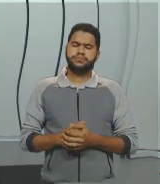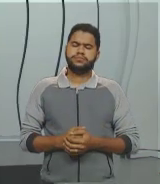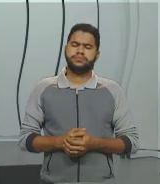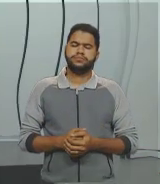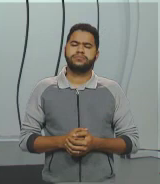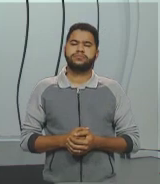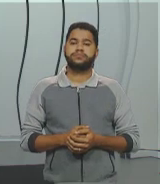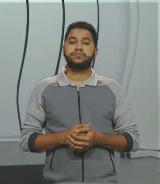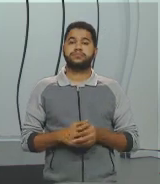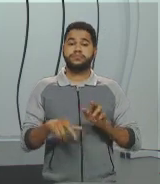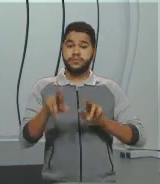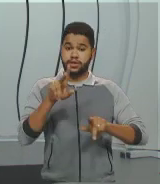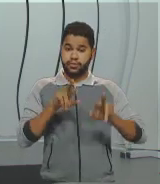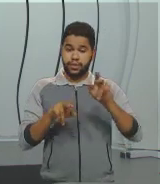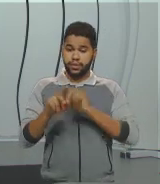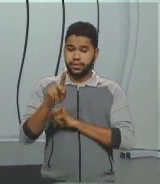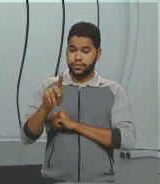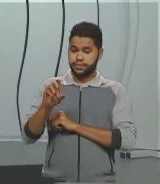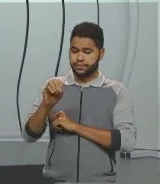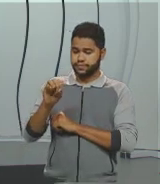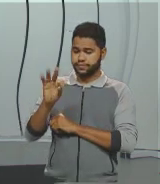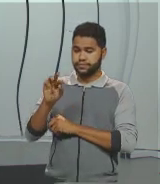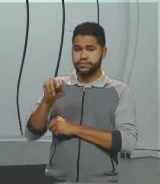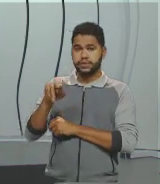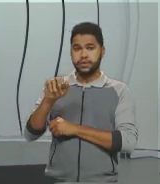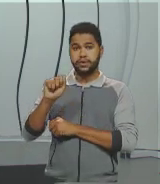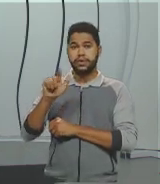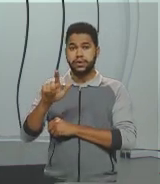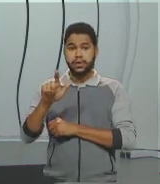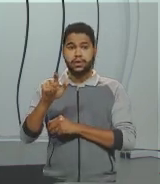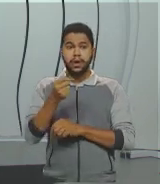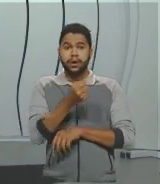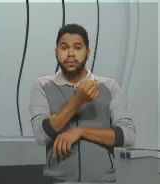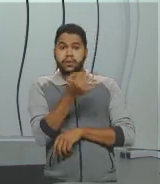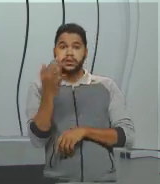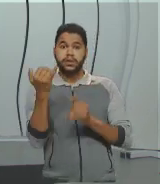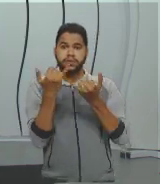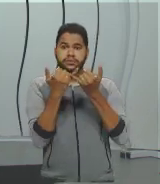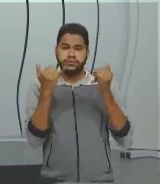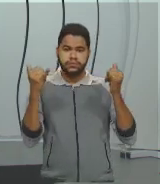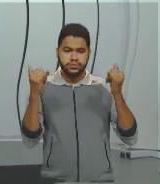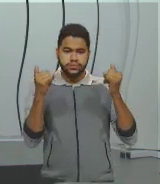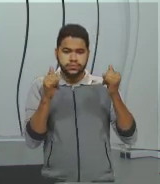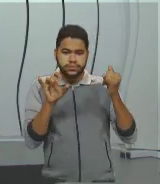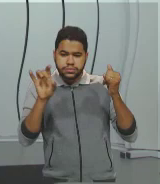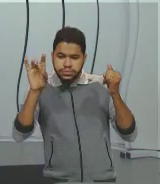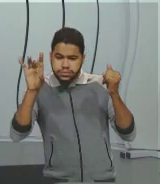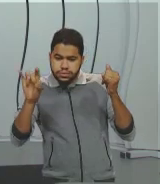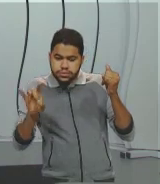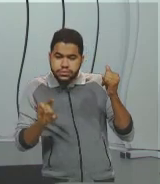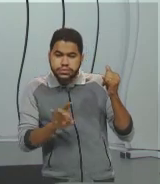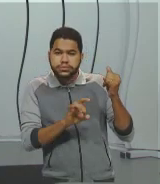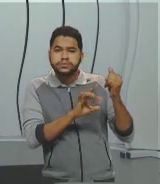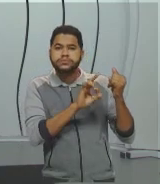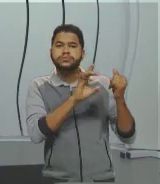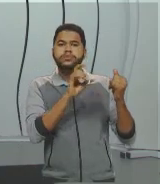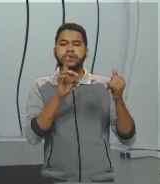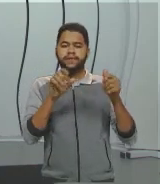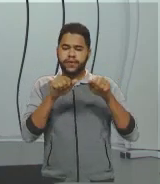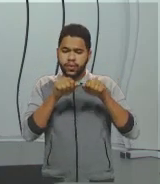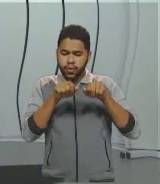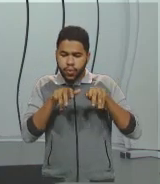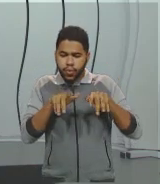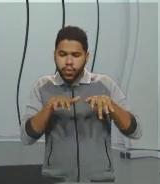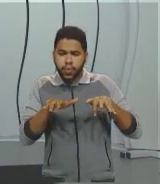a diferença de potencial estabelecida pela bateria, ou seja, essa quantidade de energia por carga, ela vai ser dissipada em